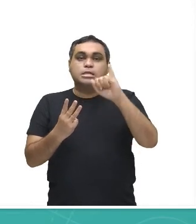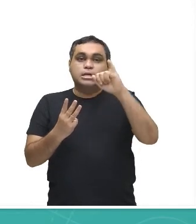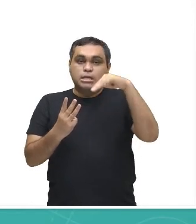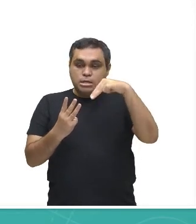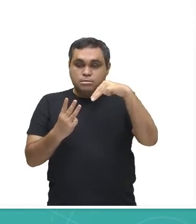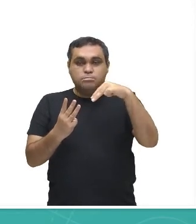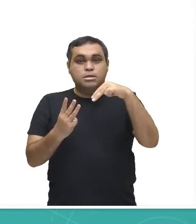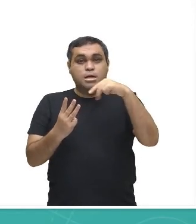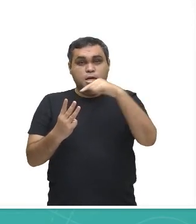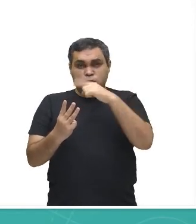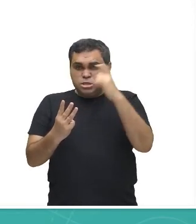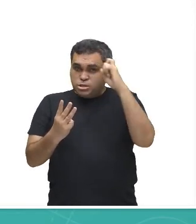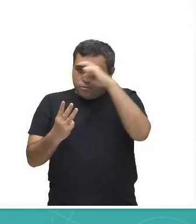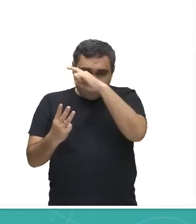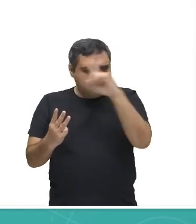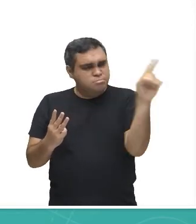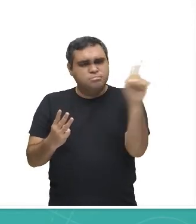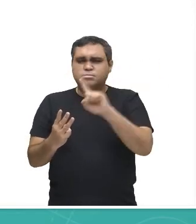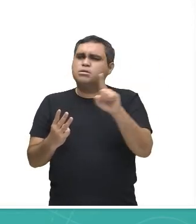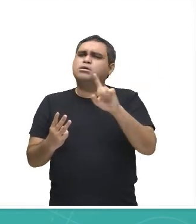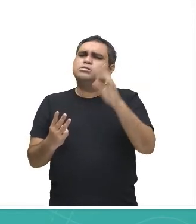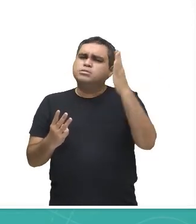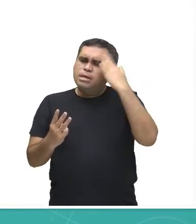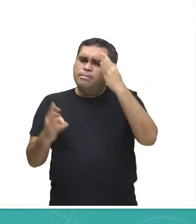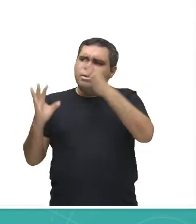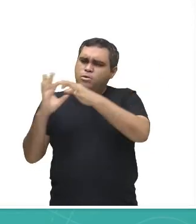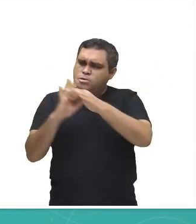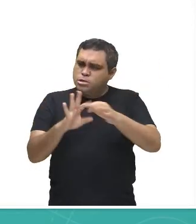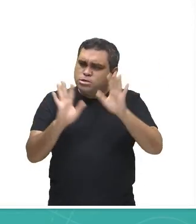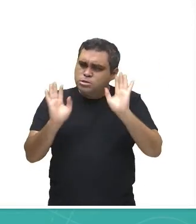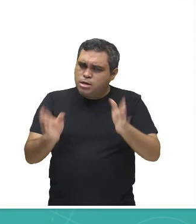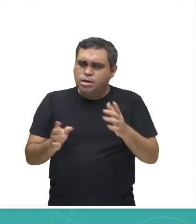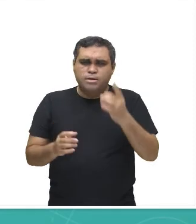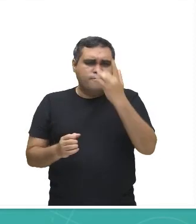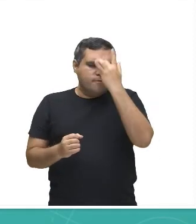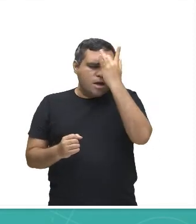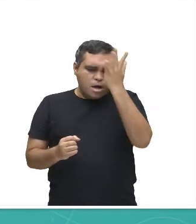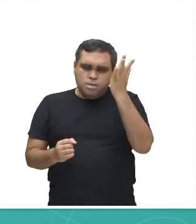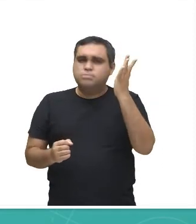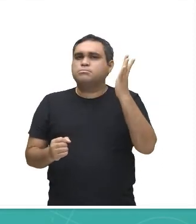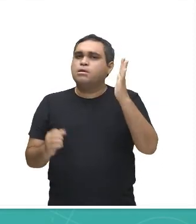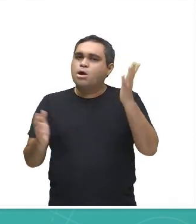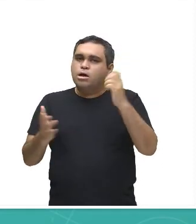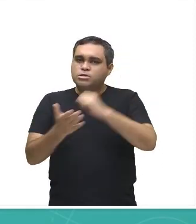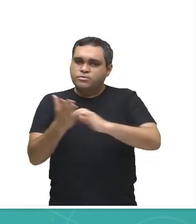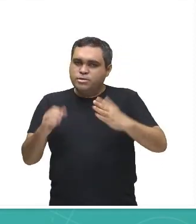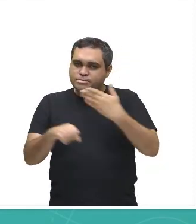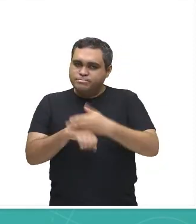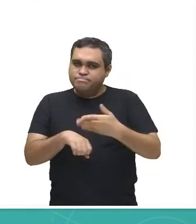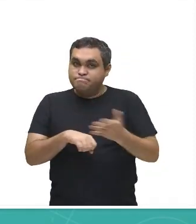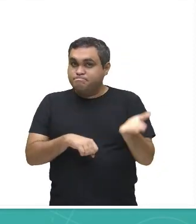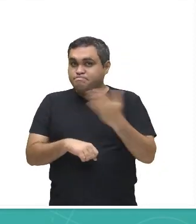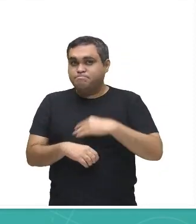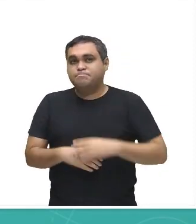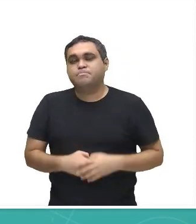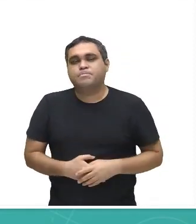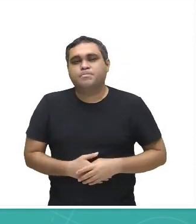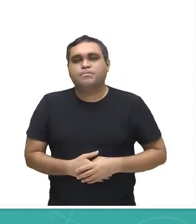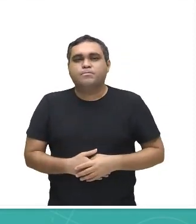utilizar cada uma delas, e aí fica bem simples. Agora vocês vão acompanhar comigo a DLI. Let's go!